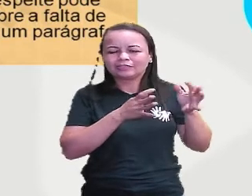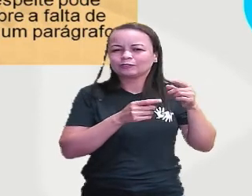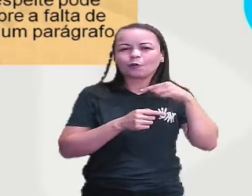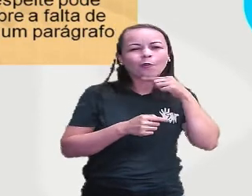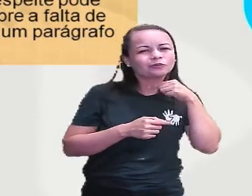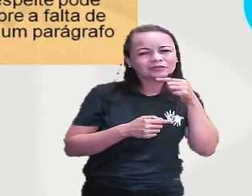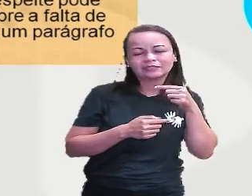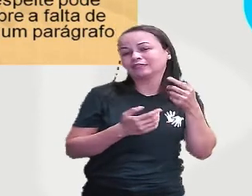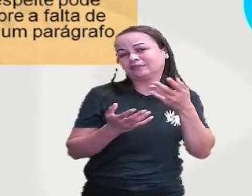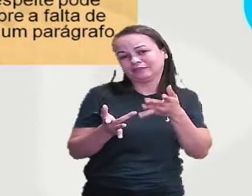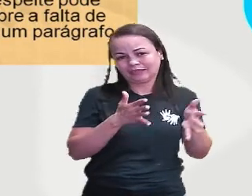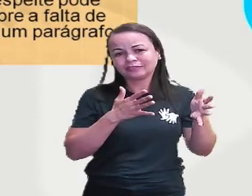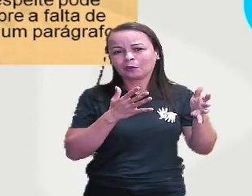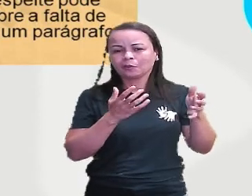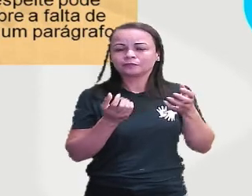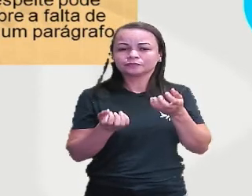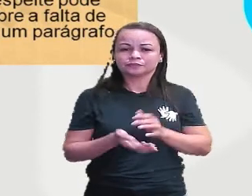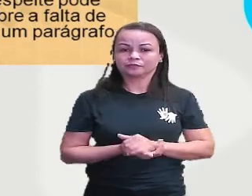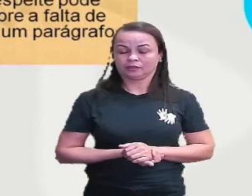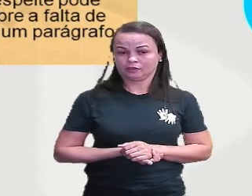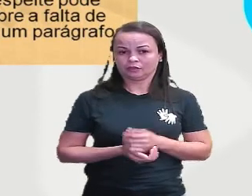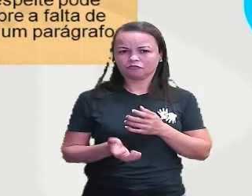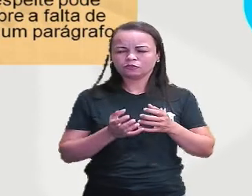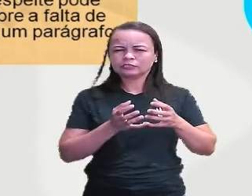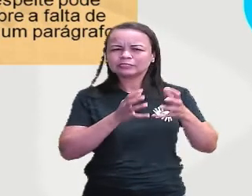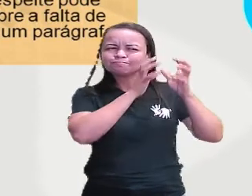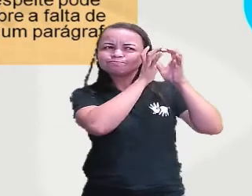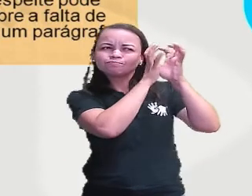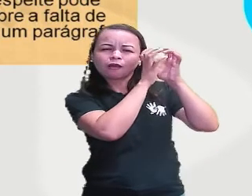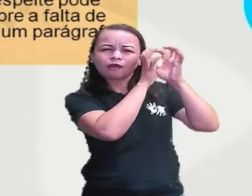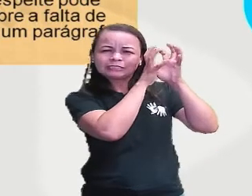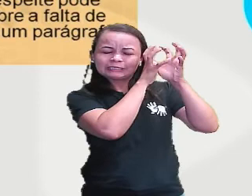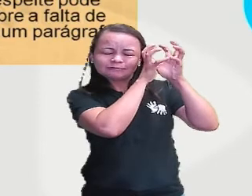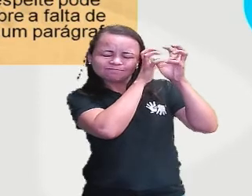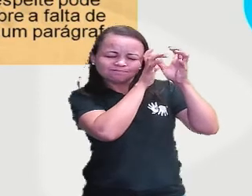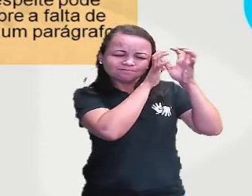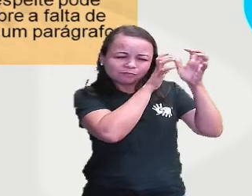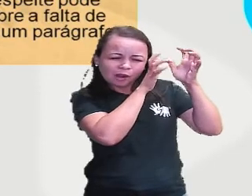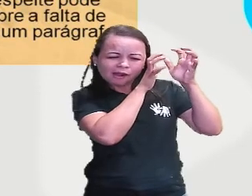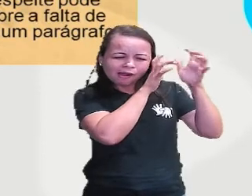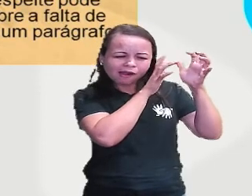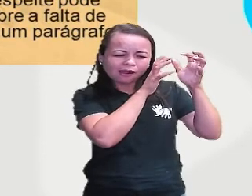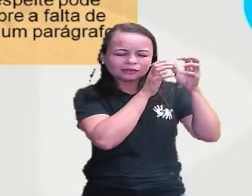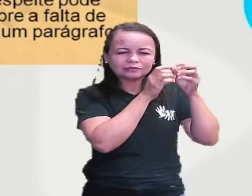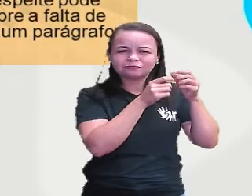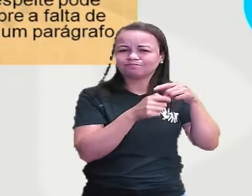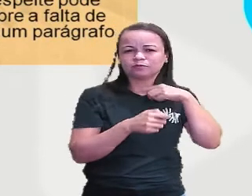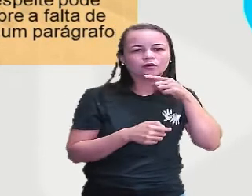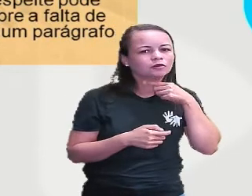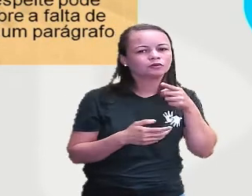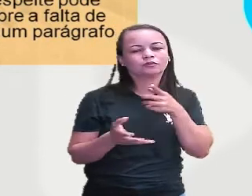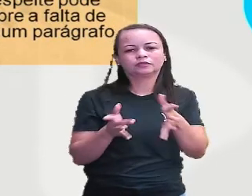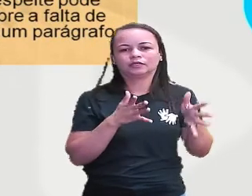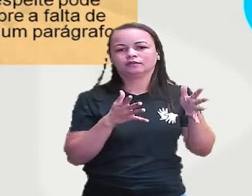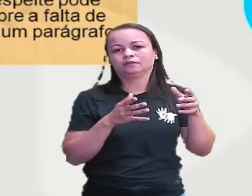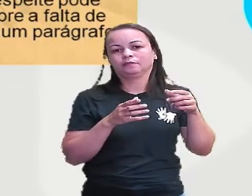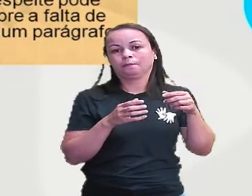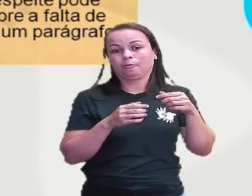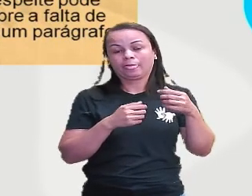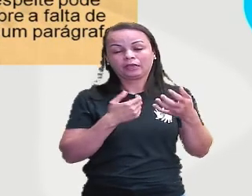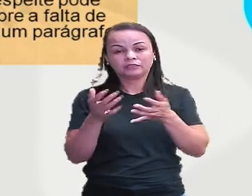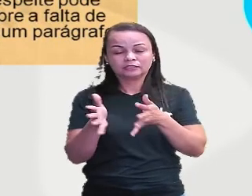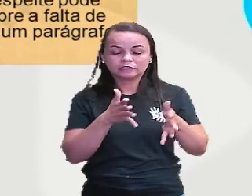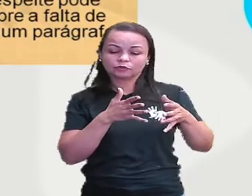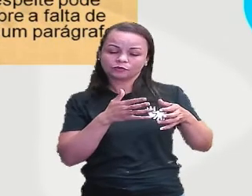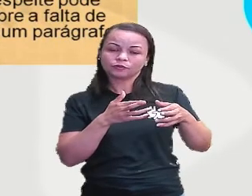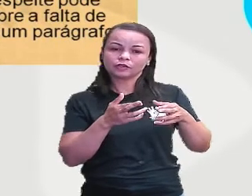lixando as unhas. Você espreme o cérebro e não pinga nada. E hoje nenhum cronista que se respeite pode recorrer